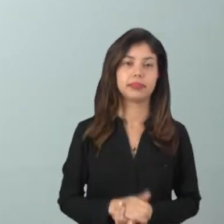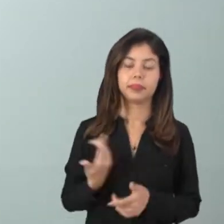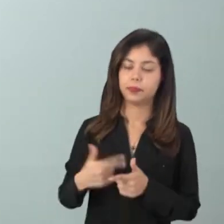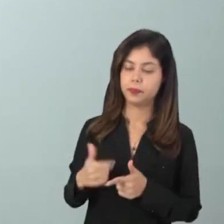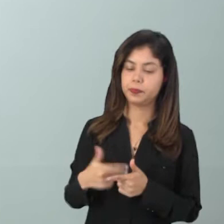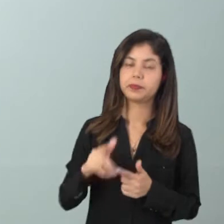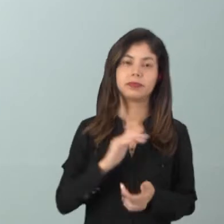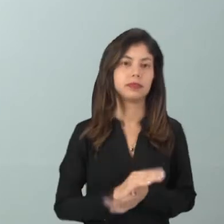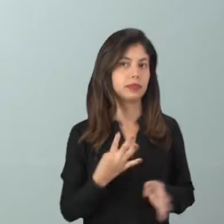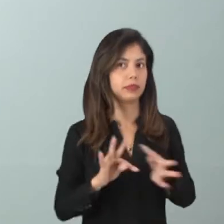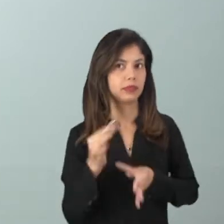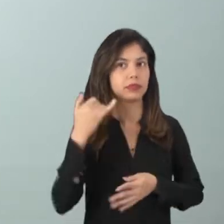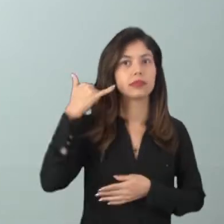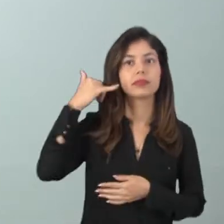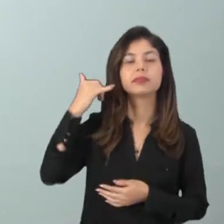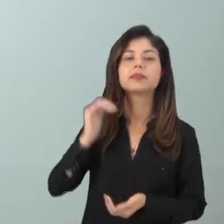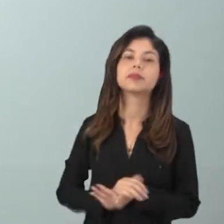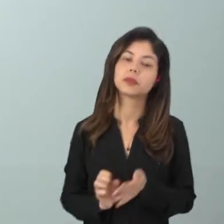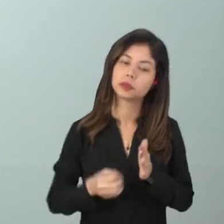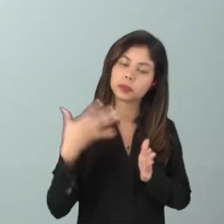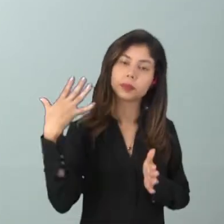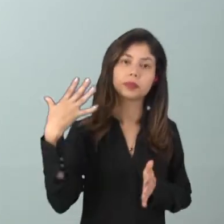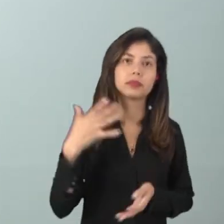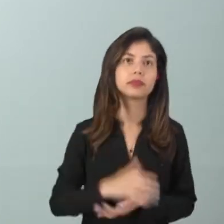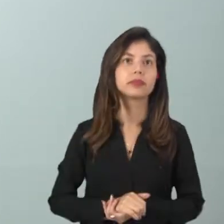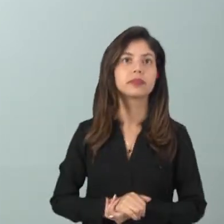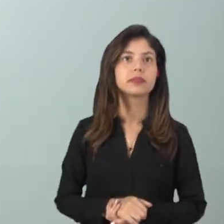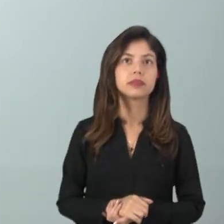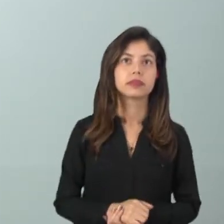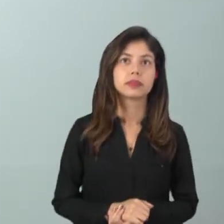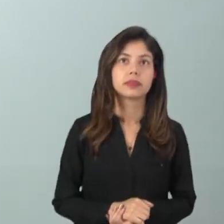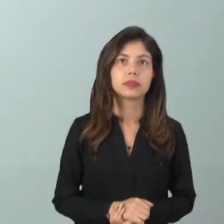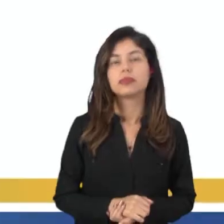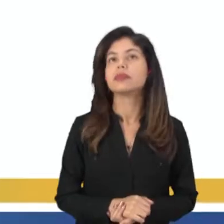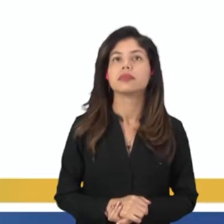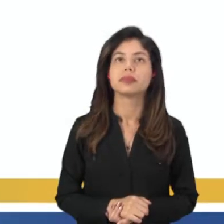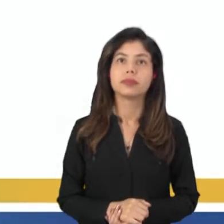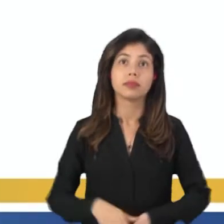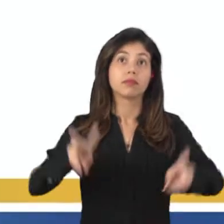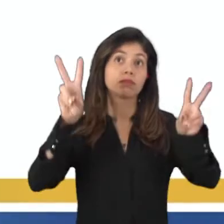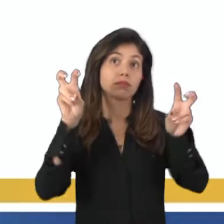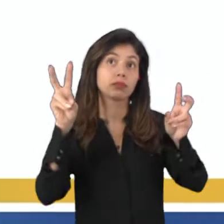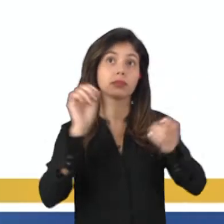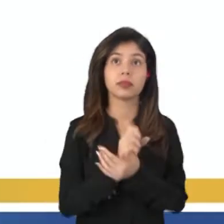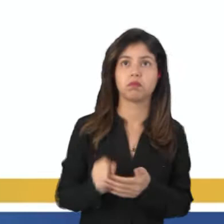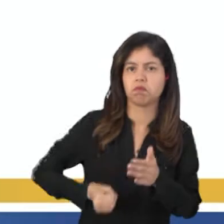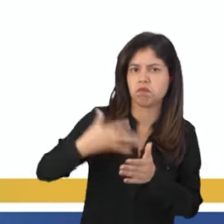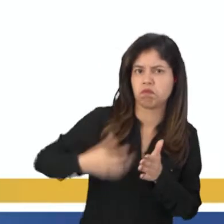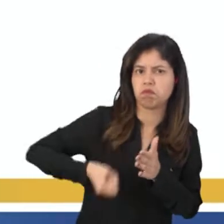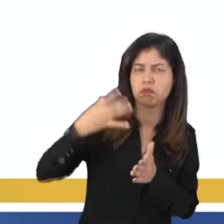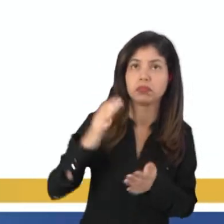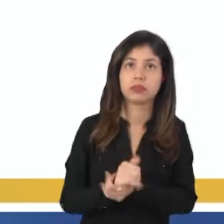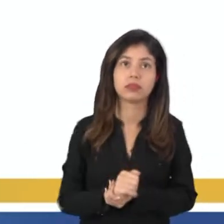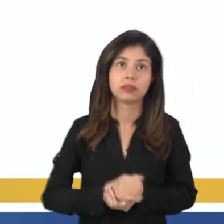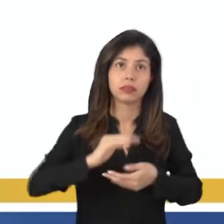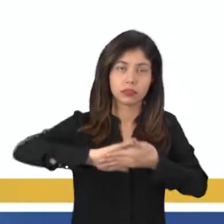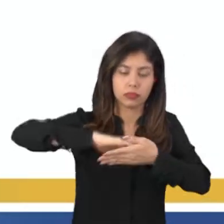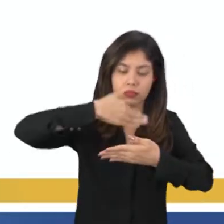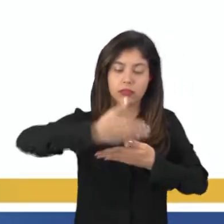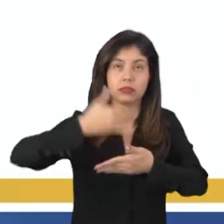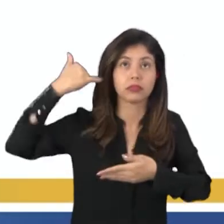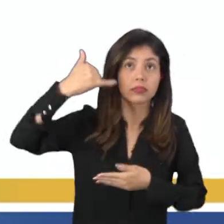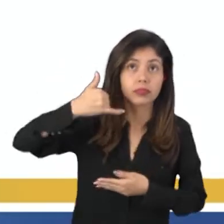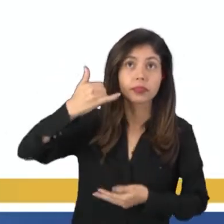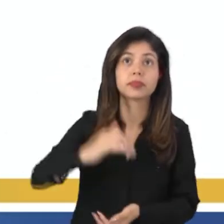problemas decorrentes do uso excessivo de celular. Então, sobre o uso excessivo de laptops e